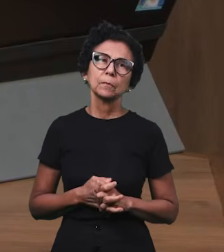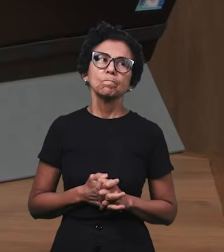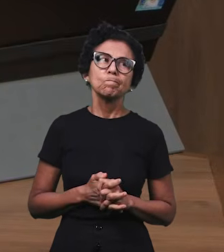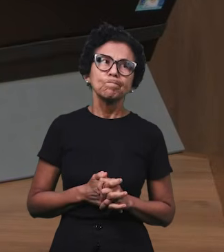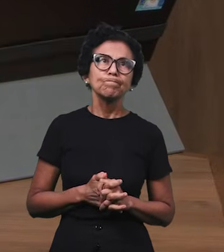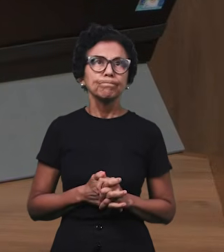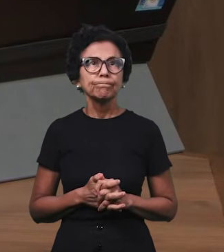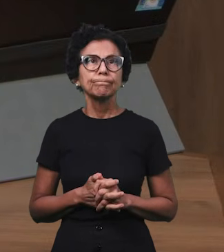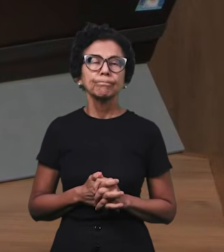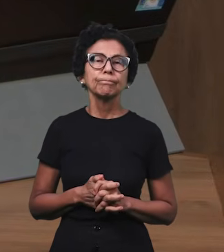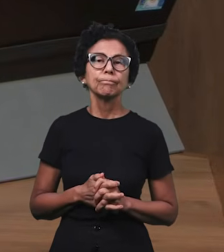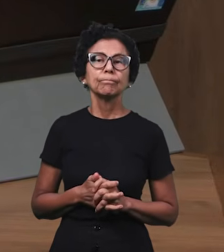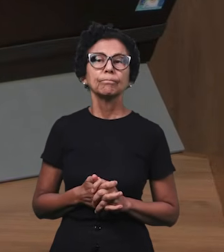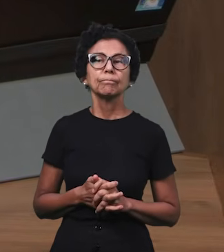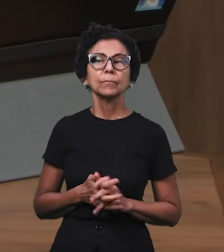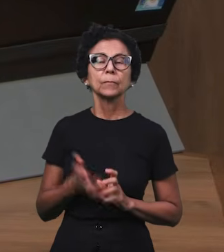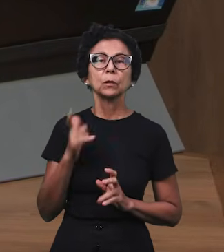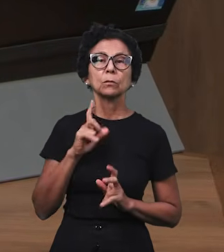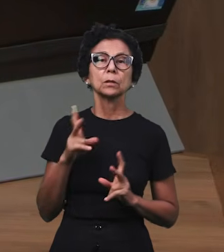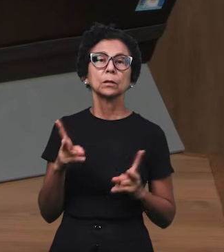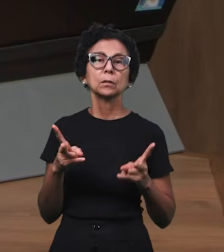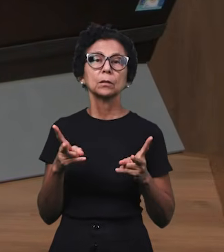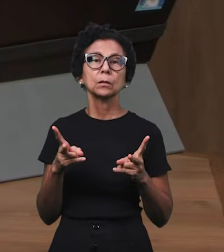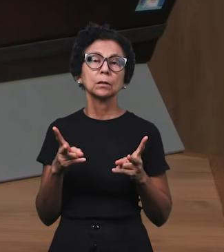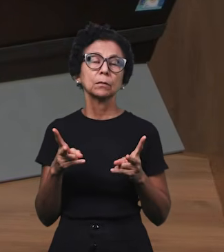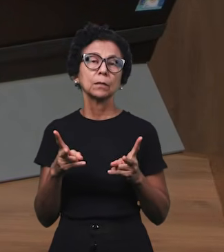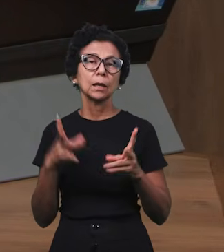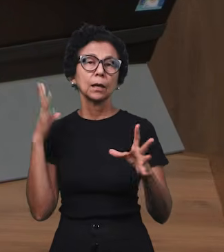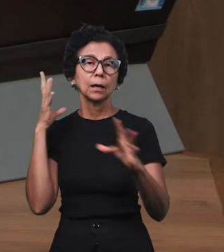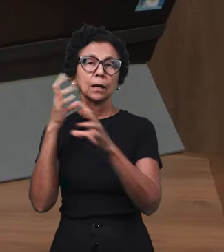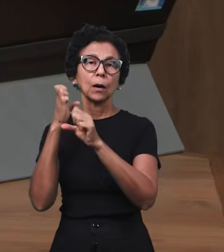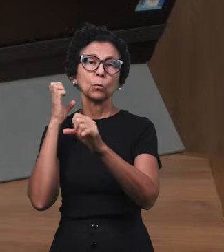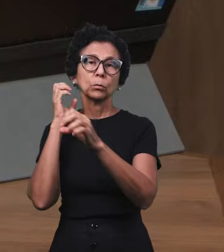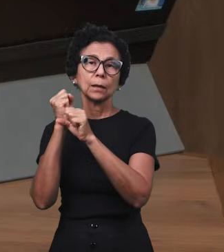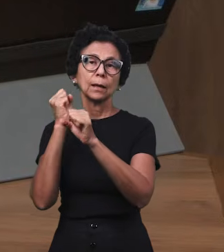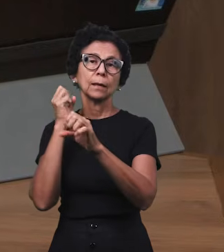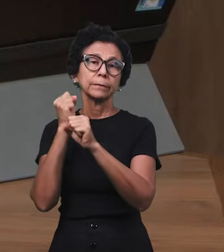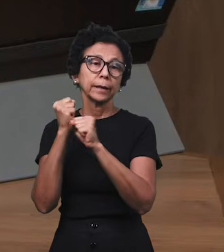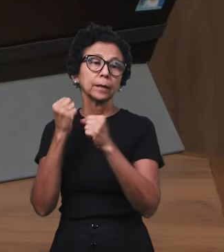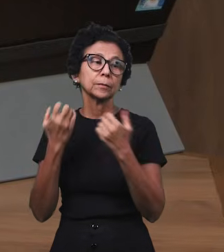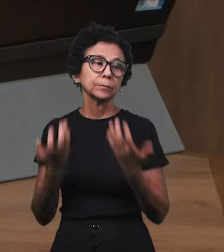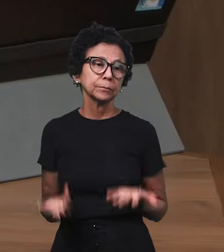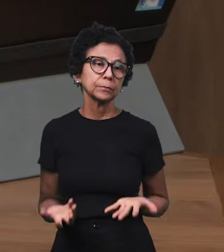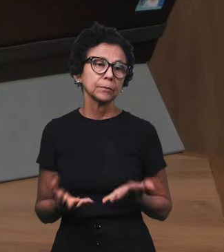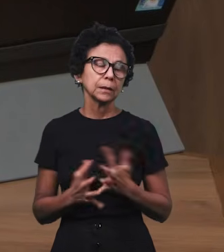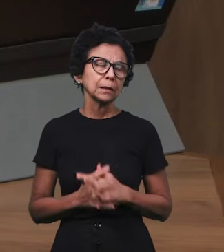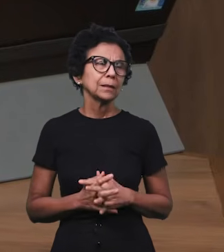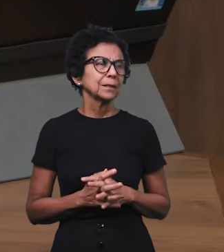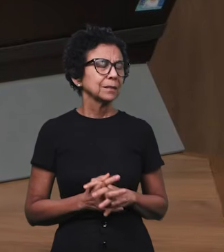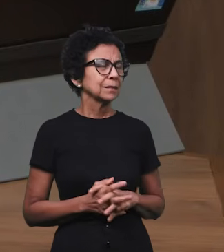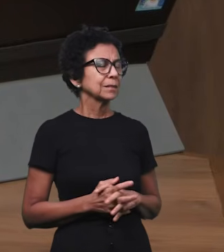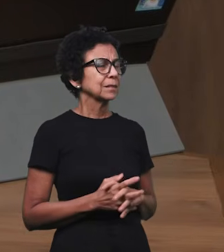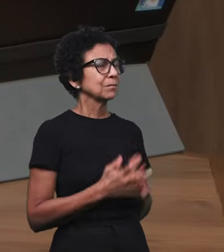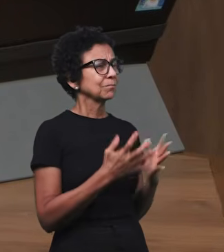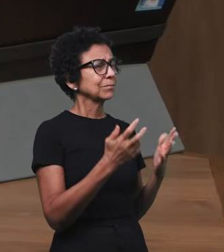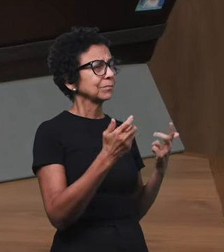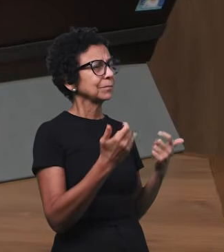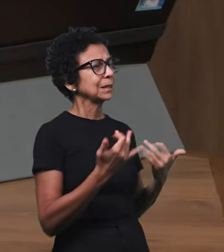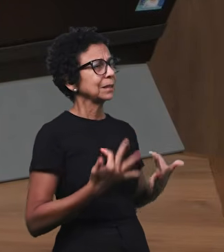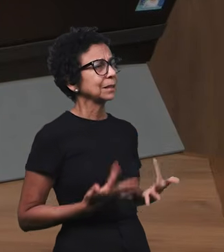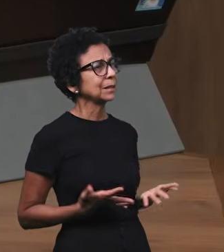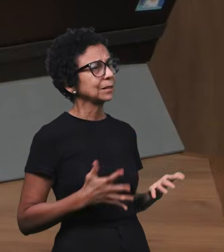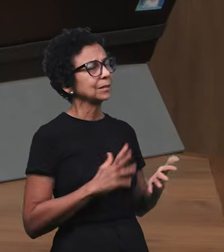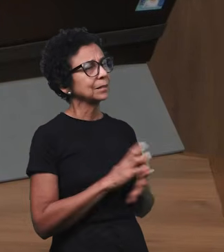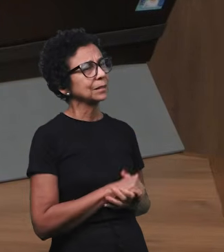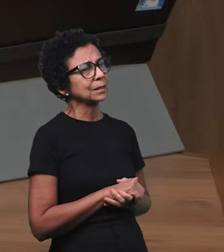E a gente consegue quantificar isso em calculadoras, né? Então eu queria entrar nesse assunto aí